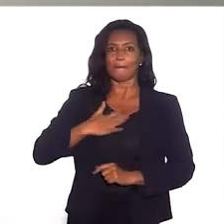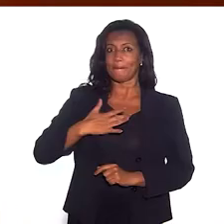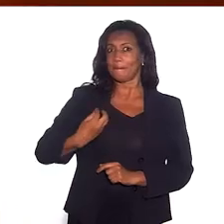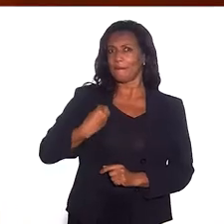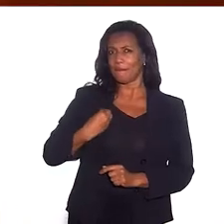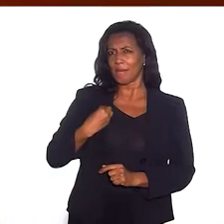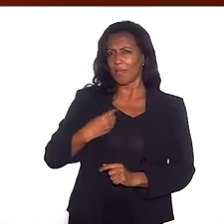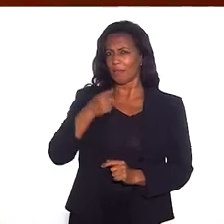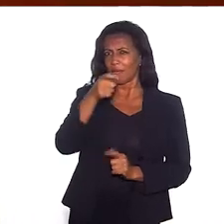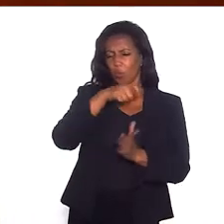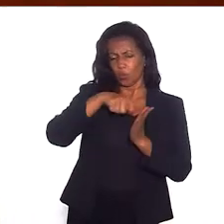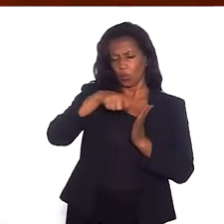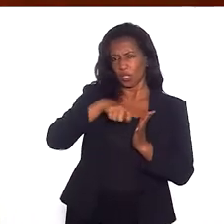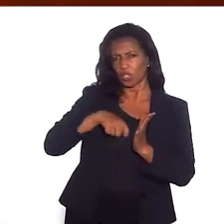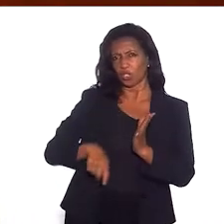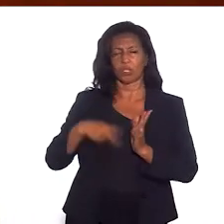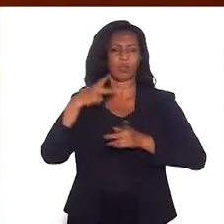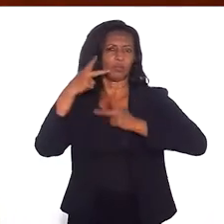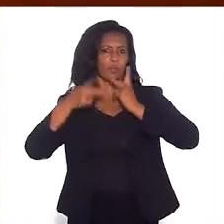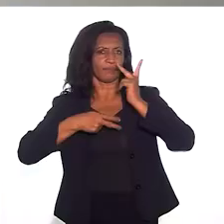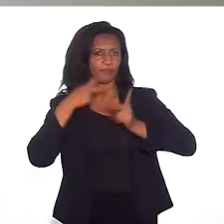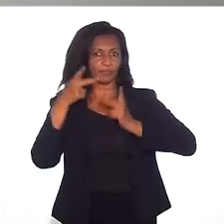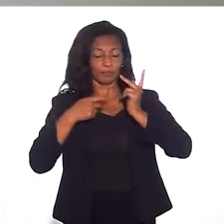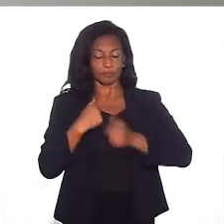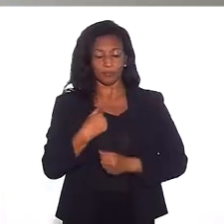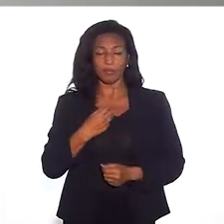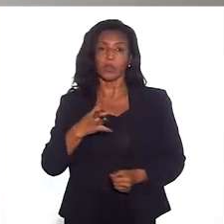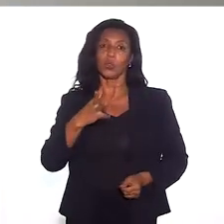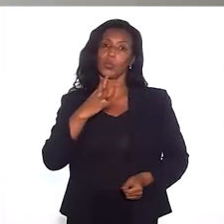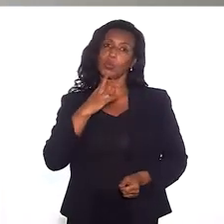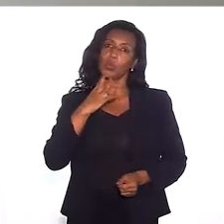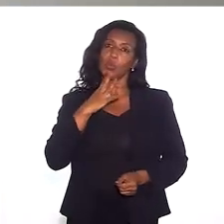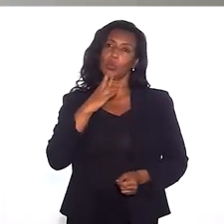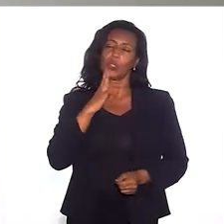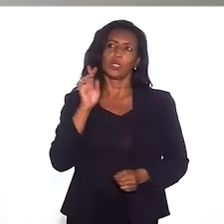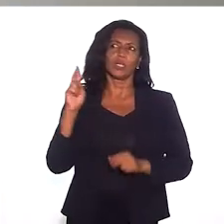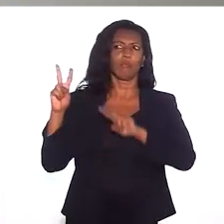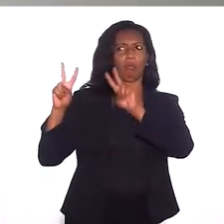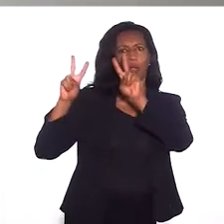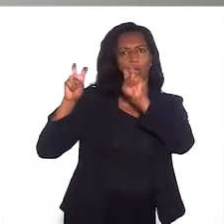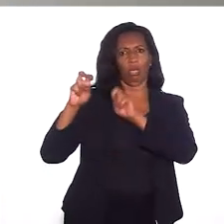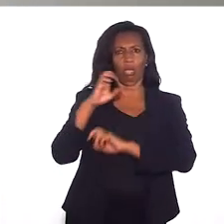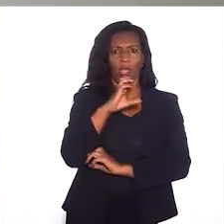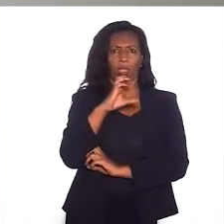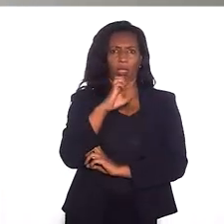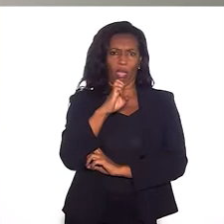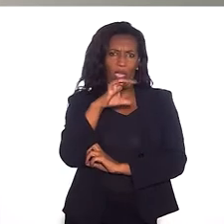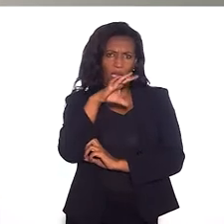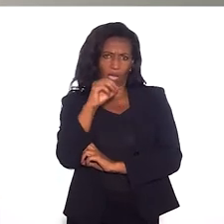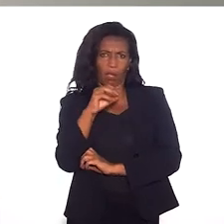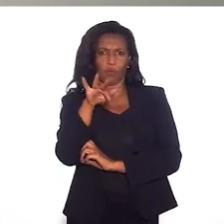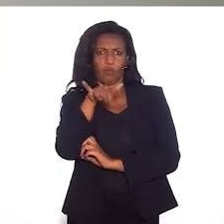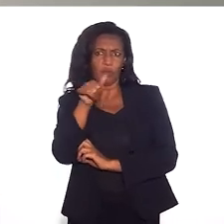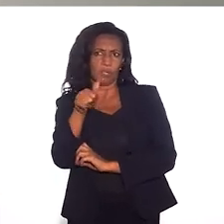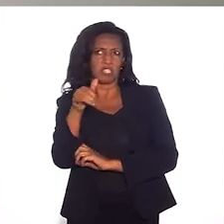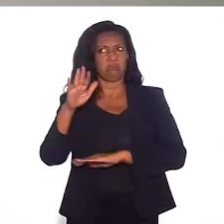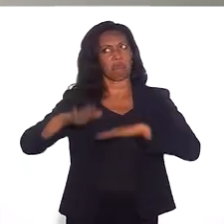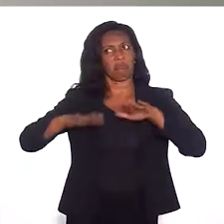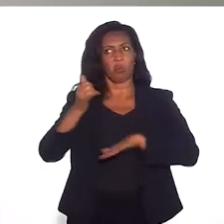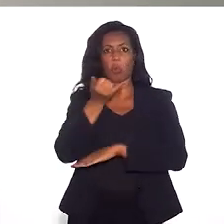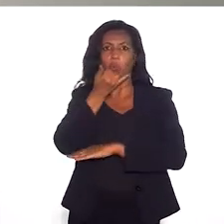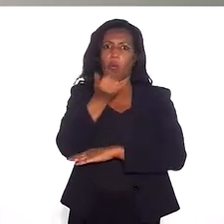escreve, naquilo que ela fala. E eu conheci, talvez, o termo ecofeminismo, sim, talvez por um